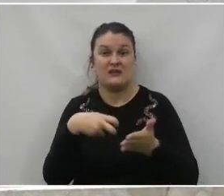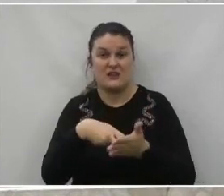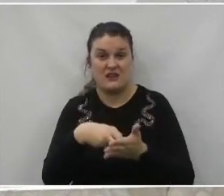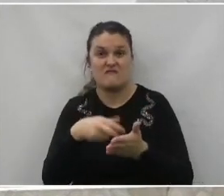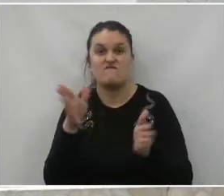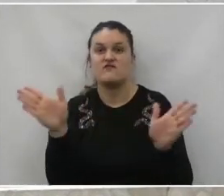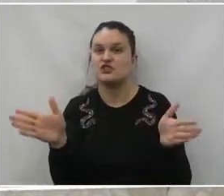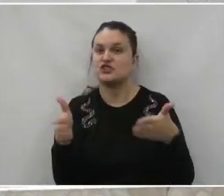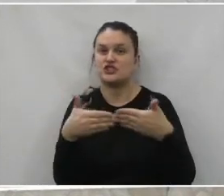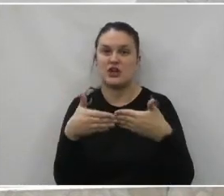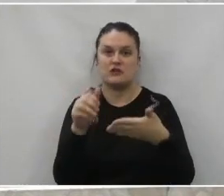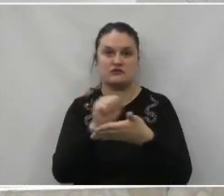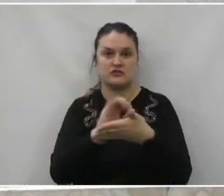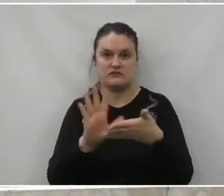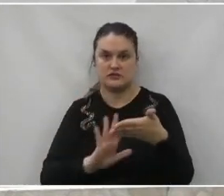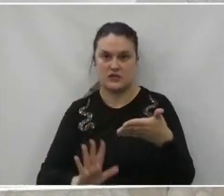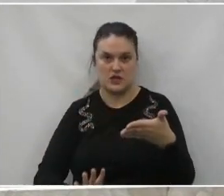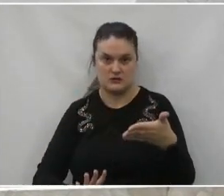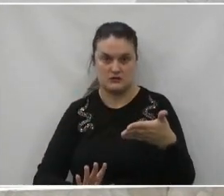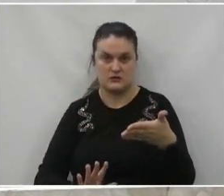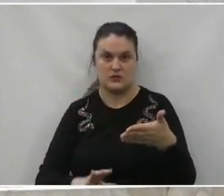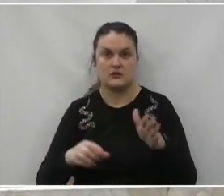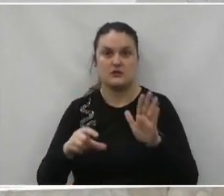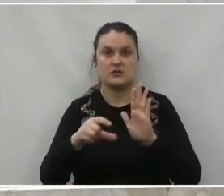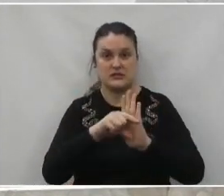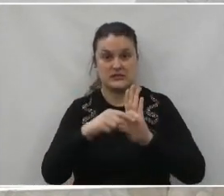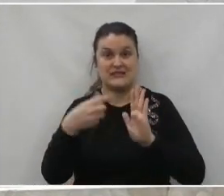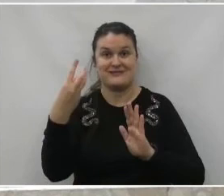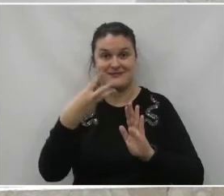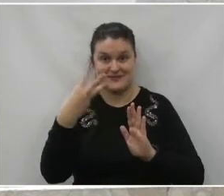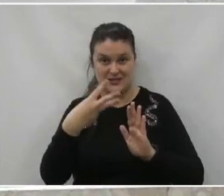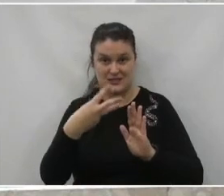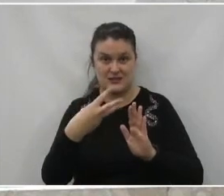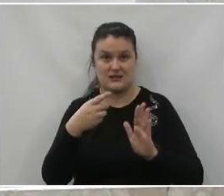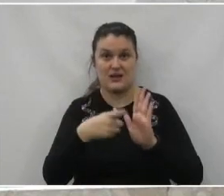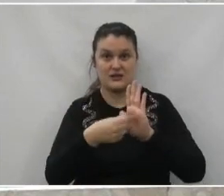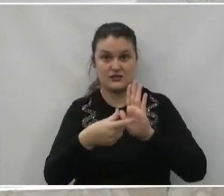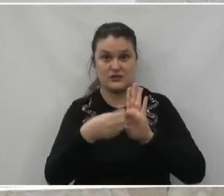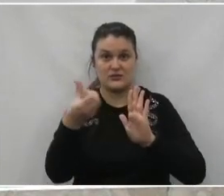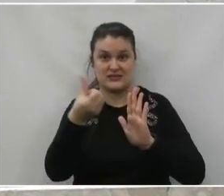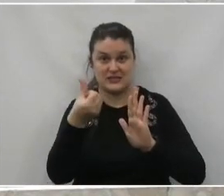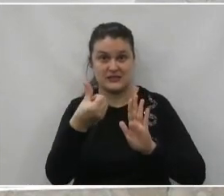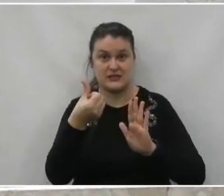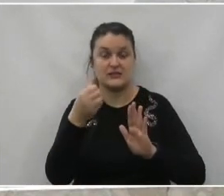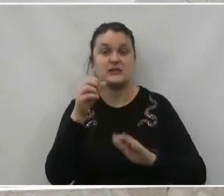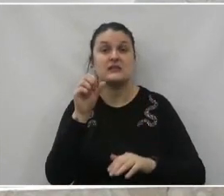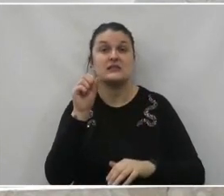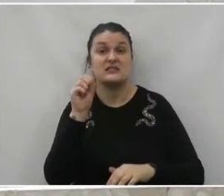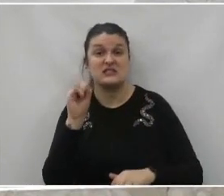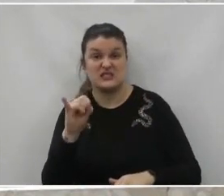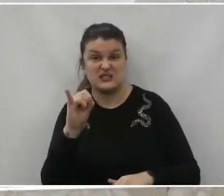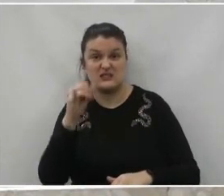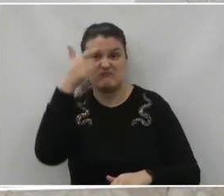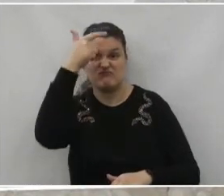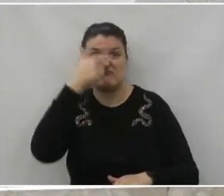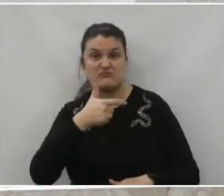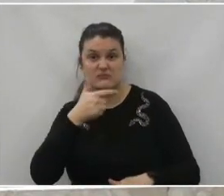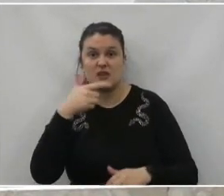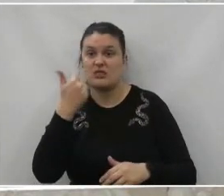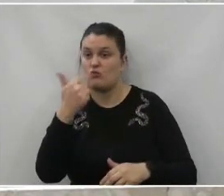da atividade, prevista no inciso 3 do artigo 6º, será aplicada no caso a conduta infratora não